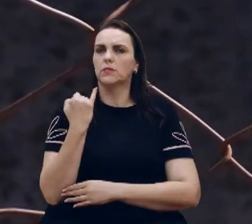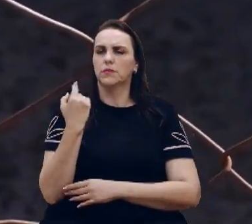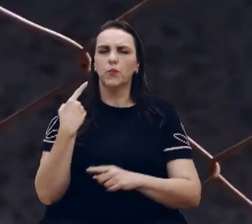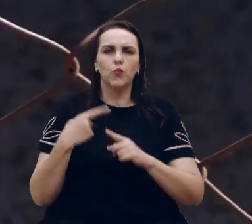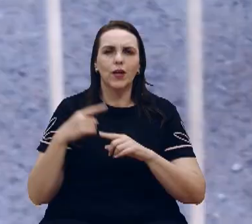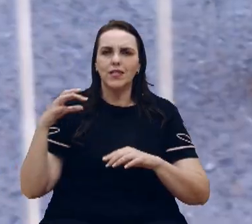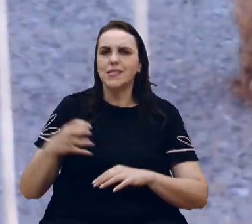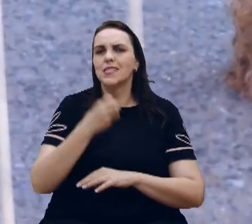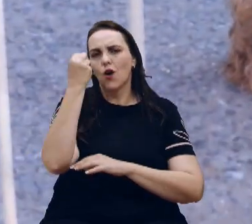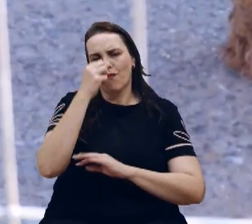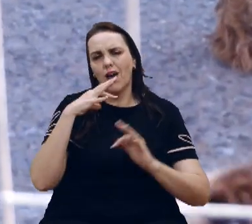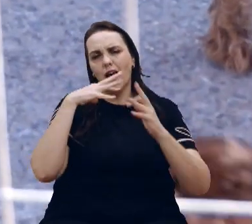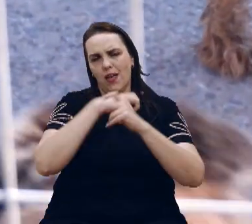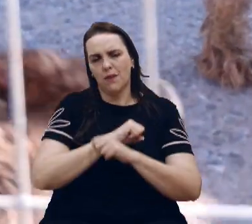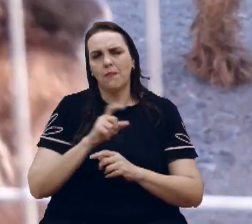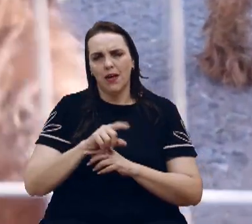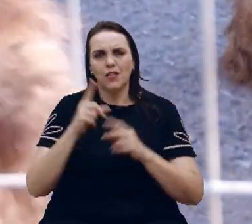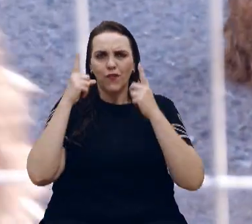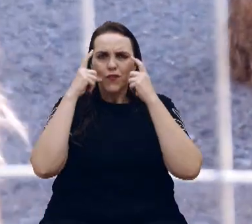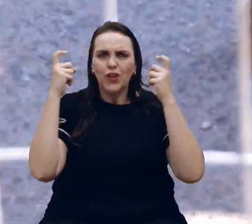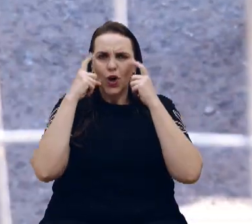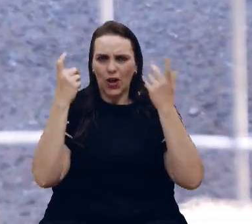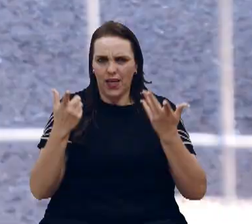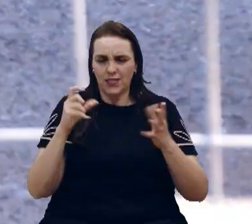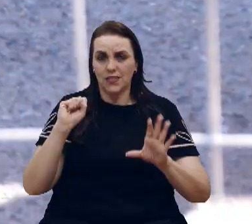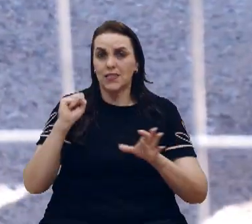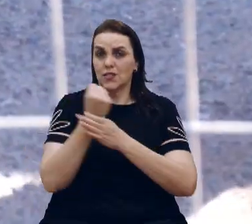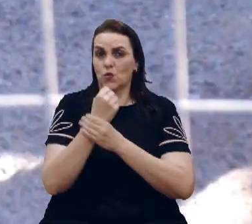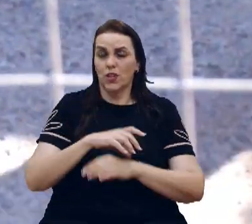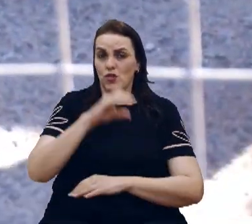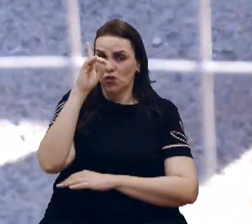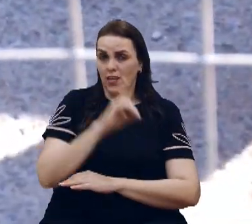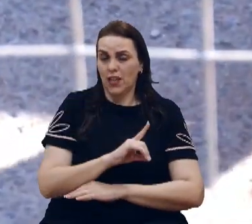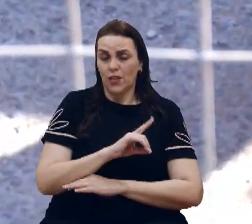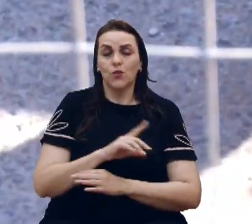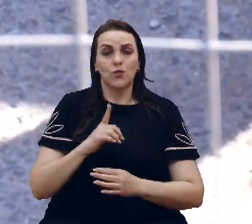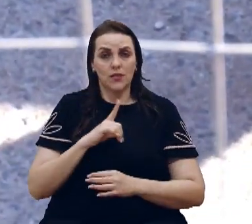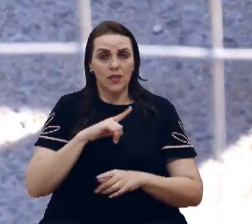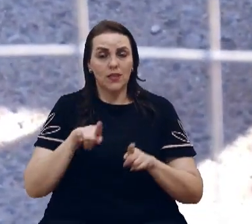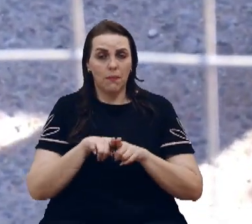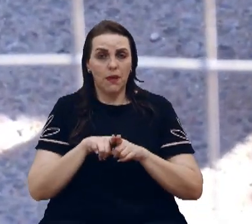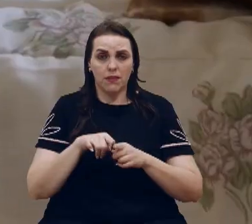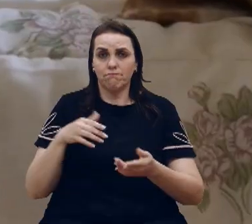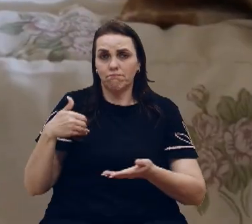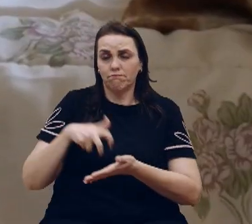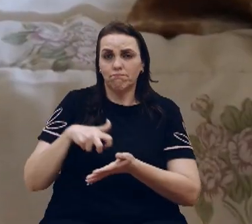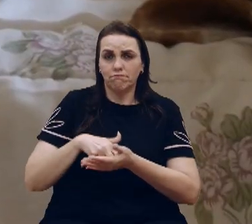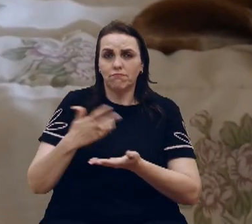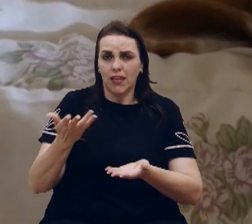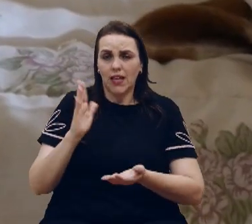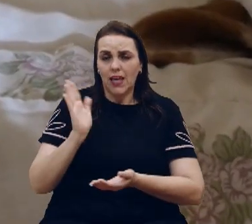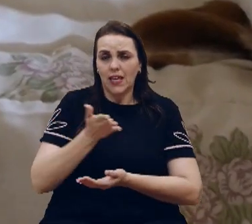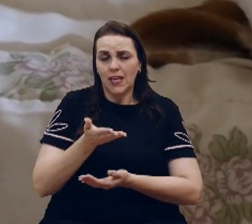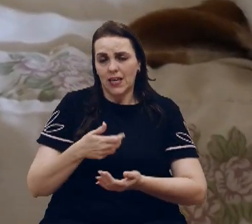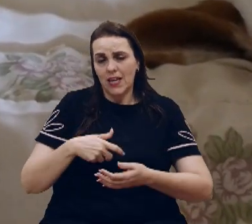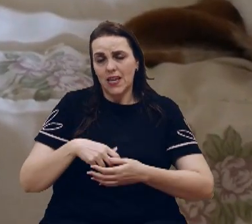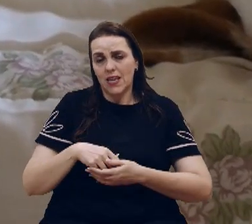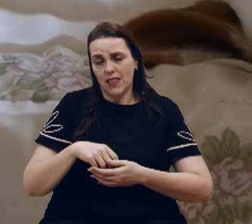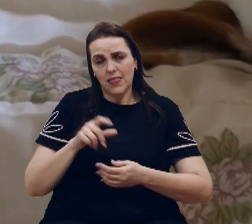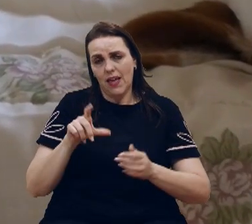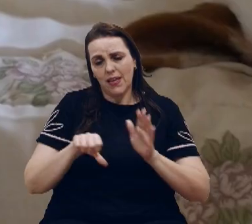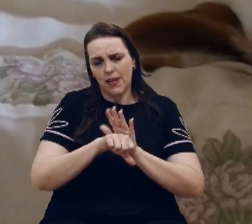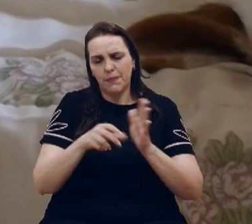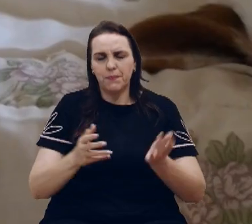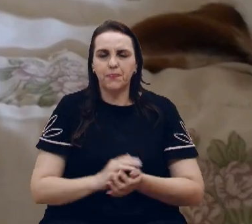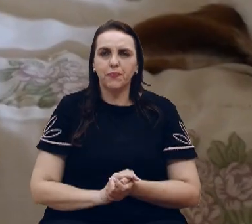o animal da situação de violência, assegura os direitos e garante a punição a quem pratica o crime. É um formulário que tem